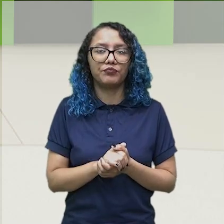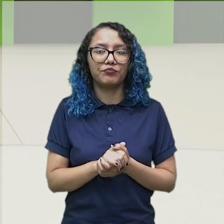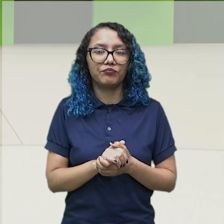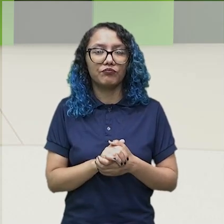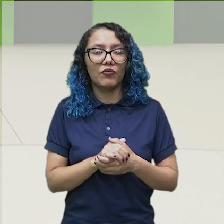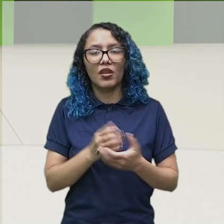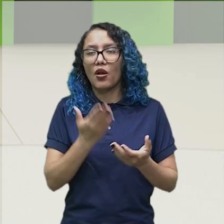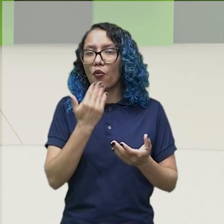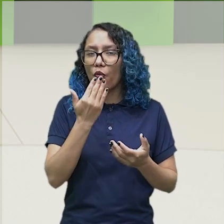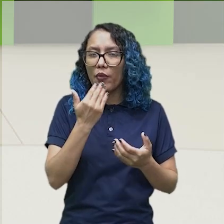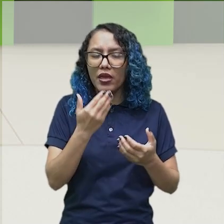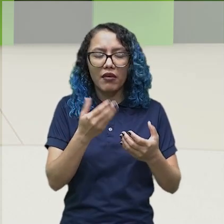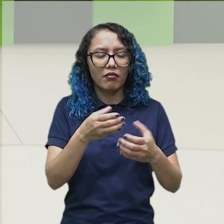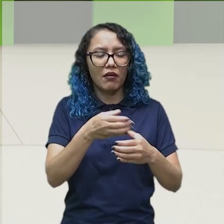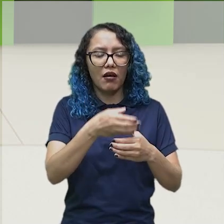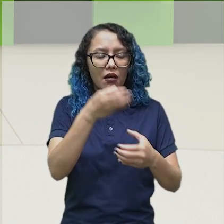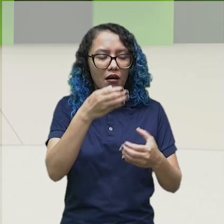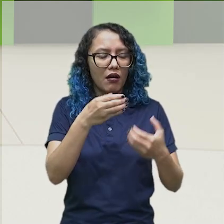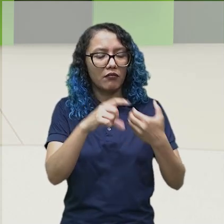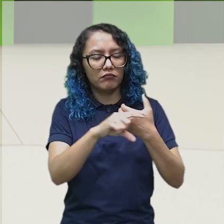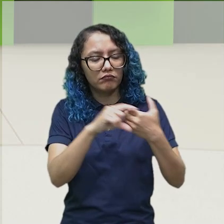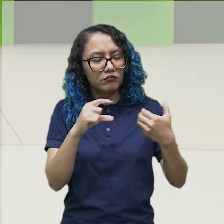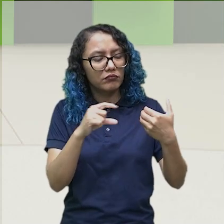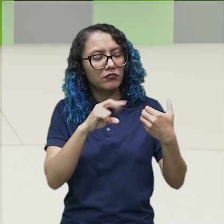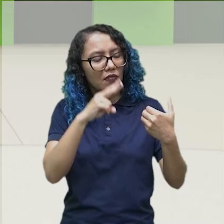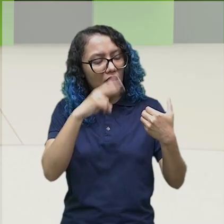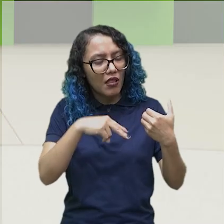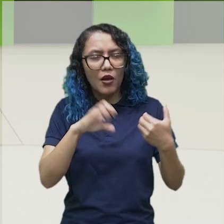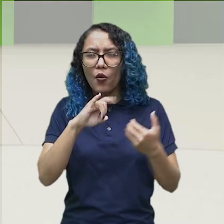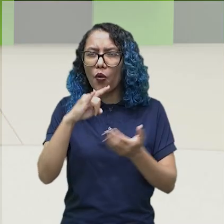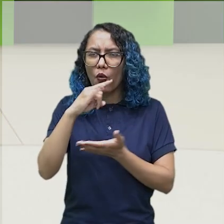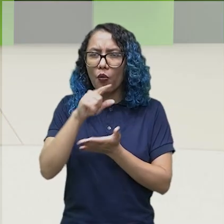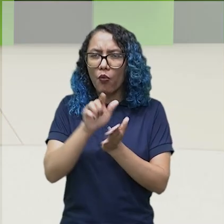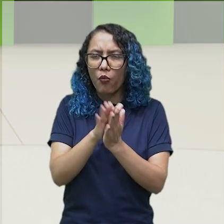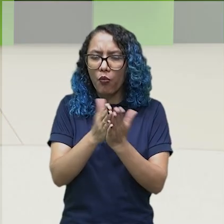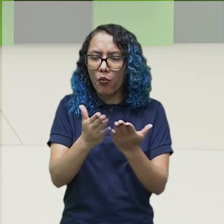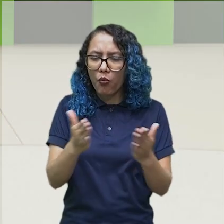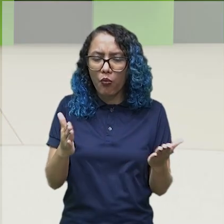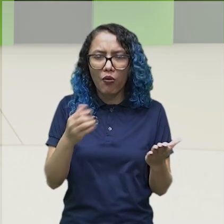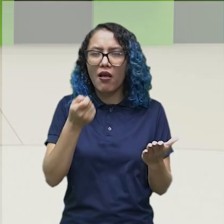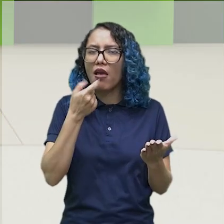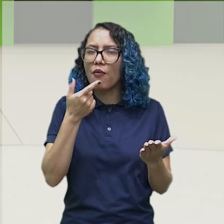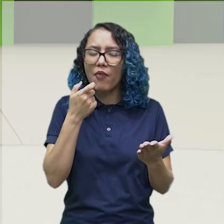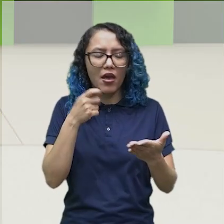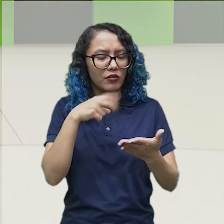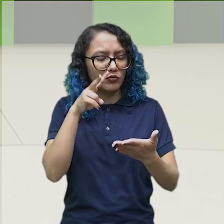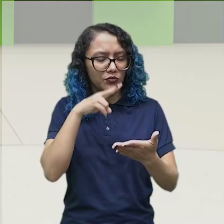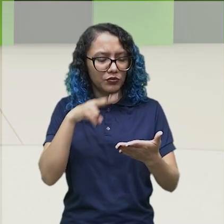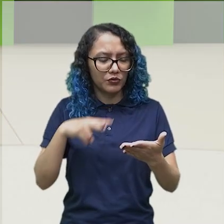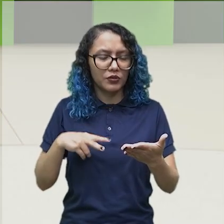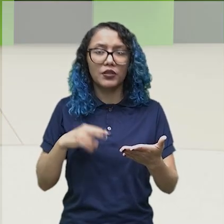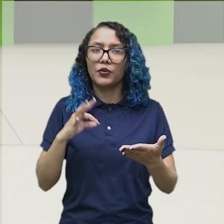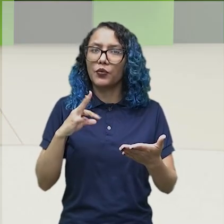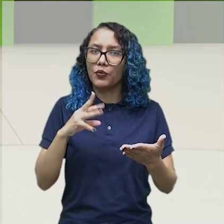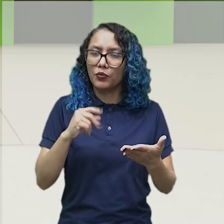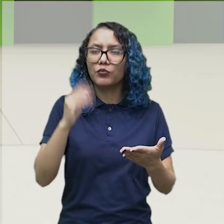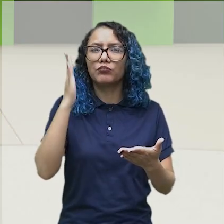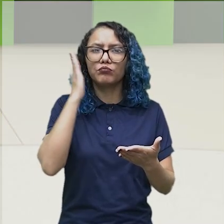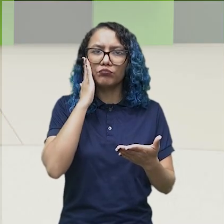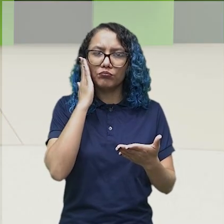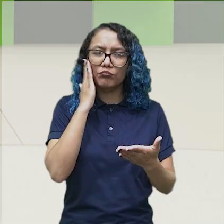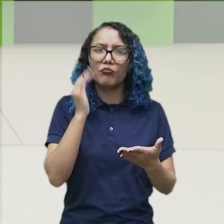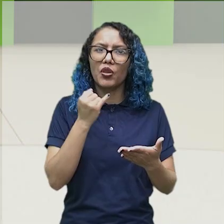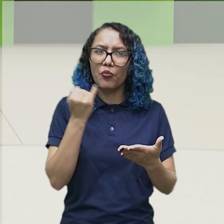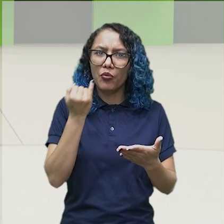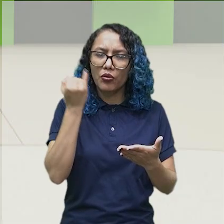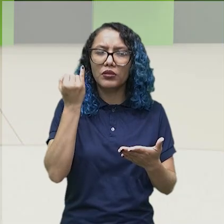um alimento, né? Se a gente sabe ler a bula de um medicamento, tá? Tudo isso é hábito, é